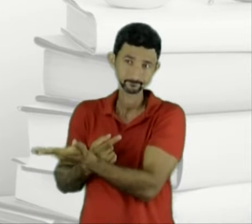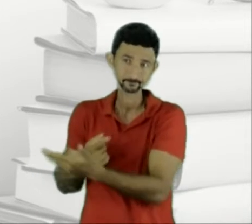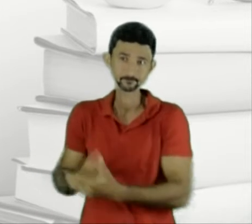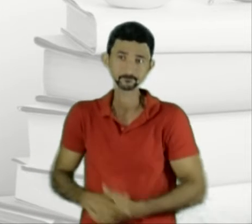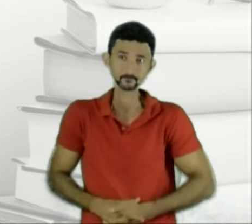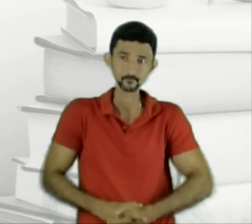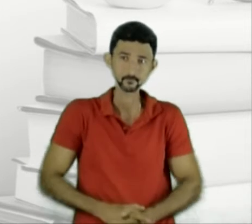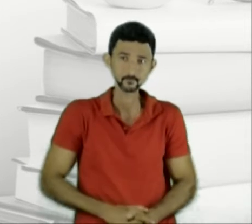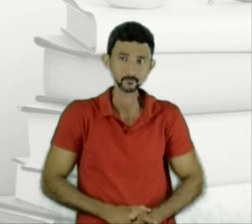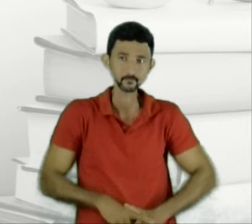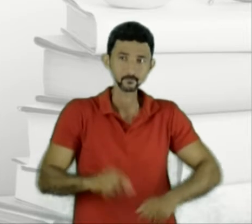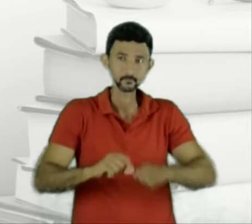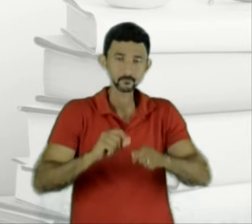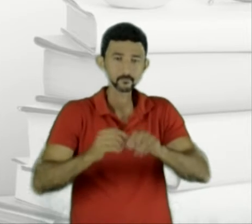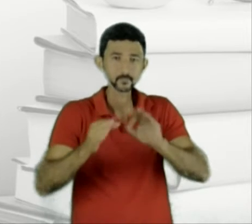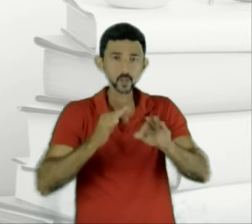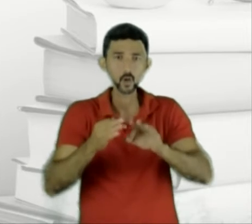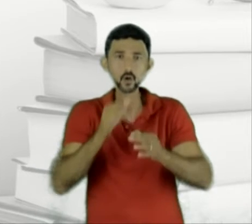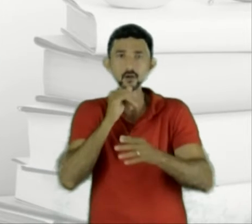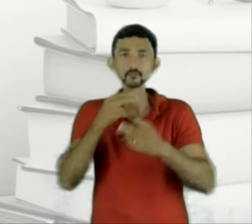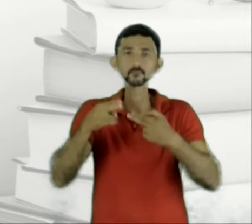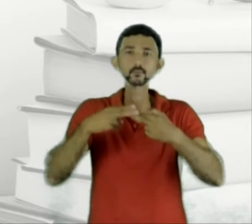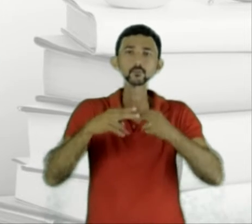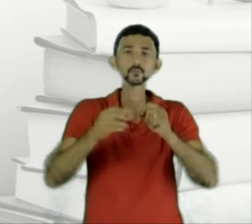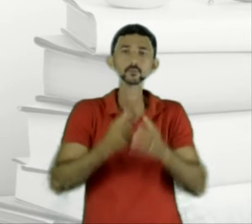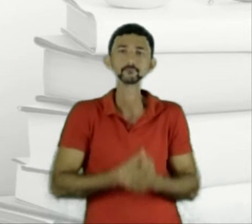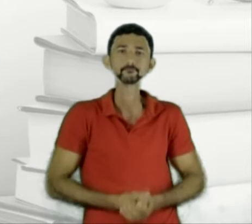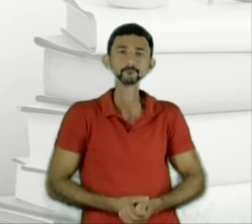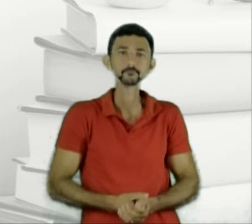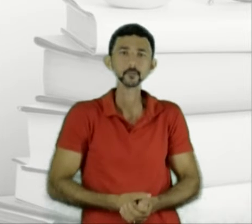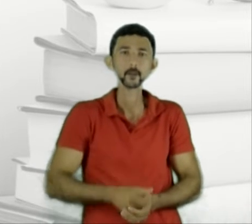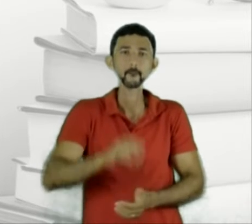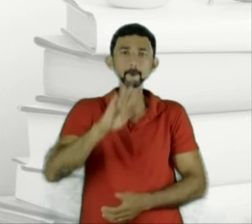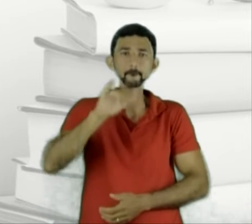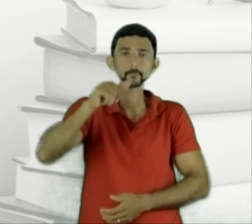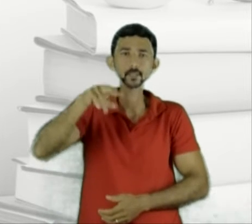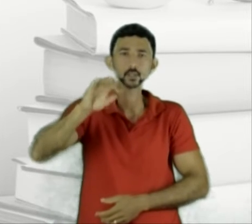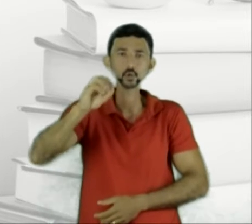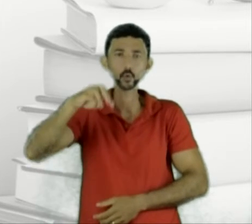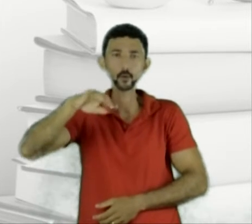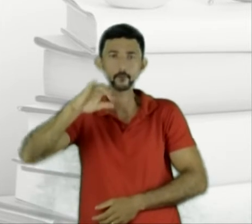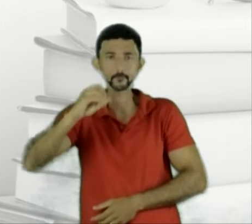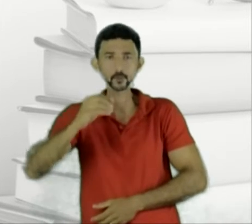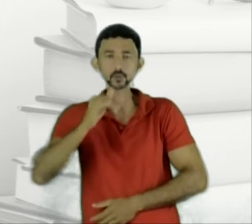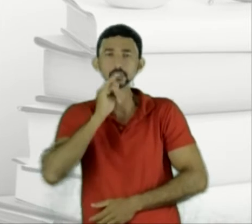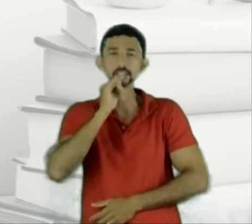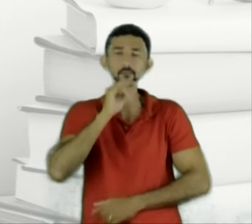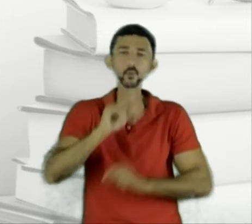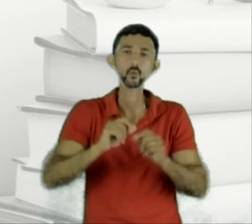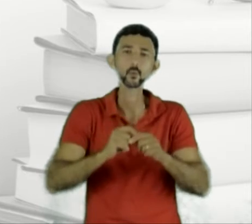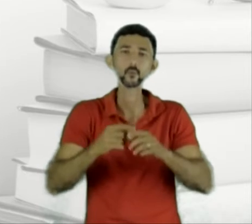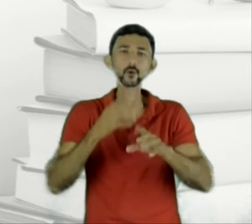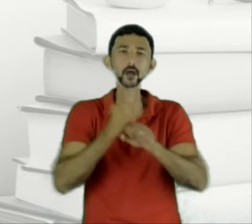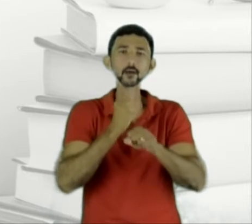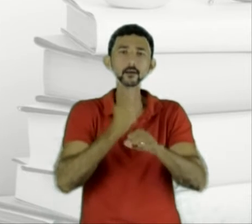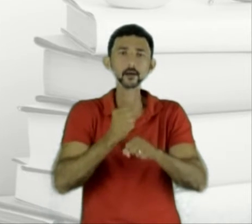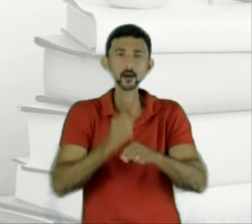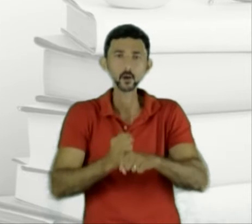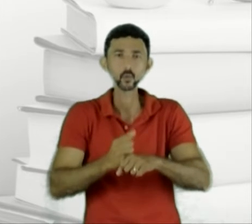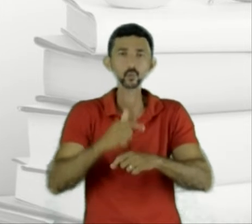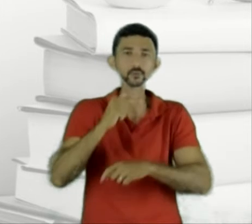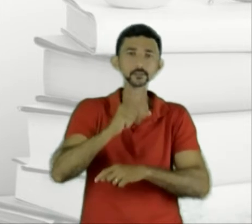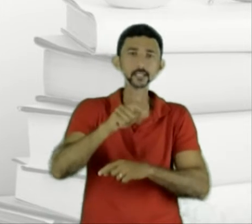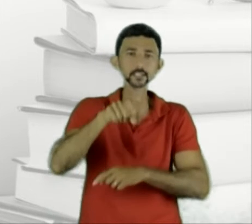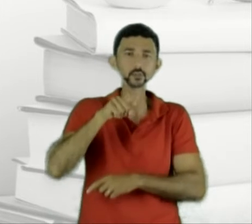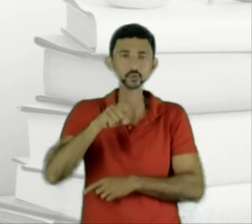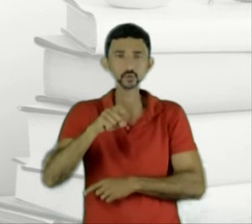resultado uma expressão algébrica chamada binômio. Nesse exemplo, a soma de